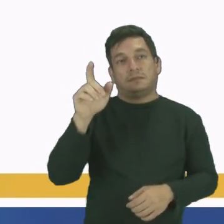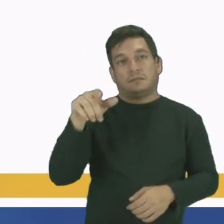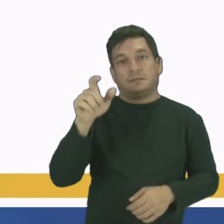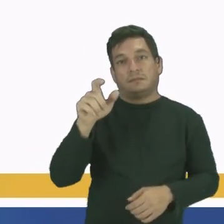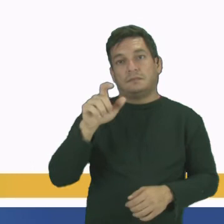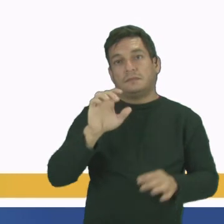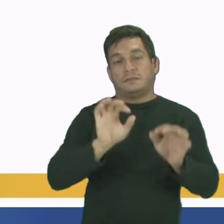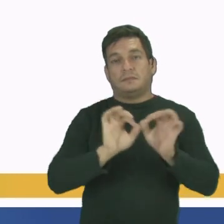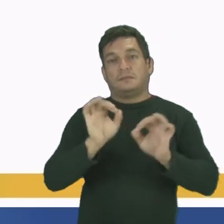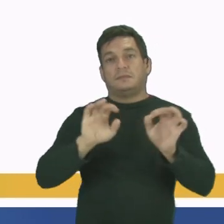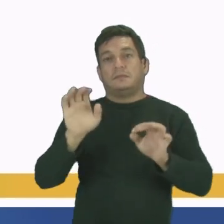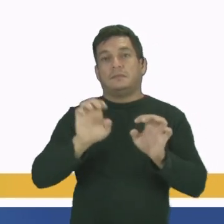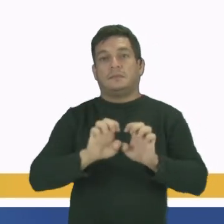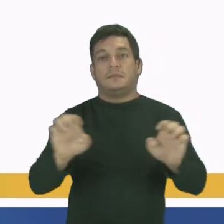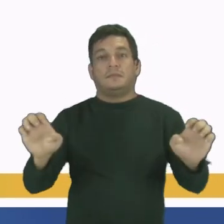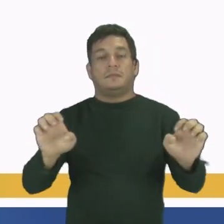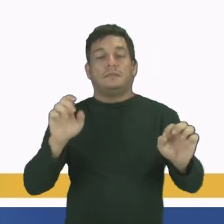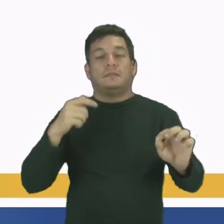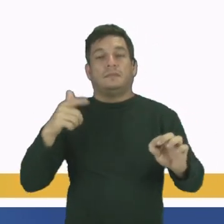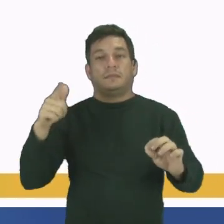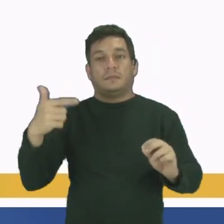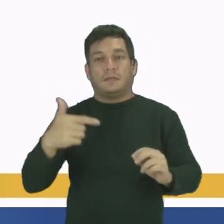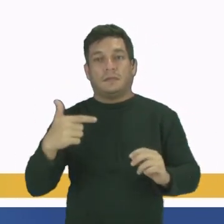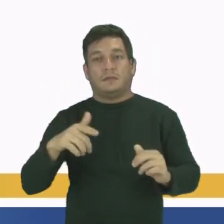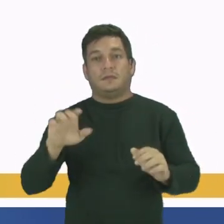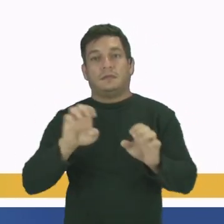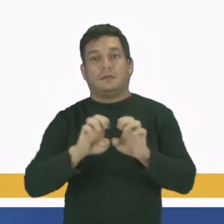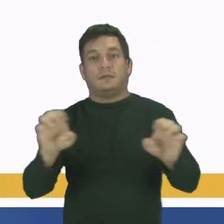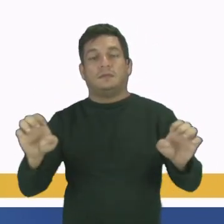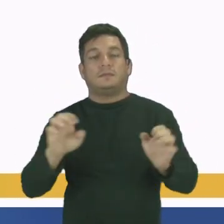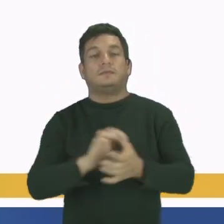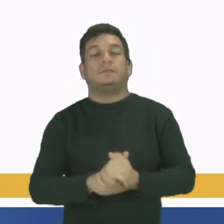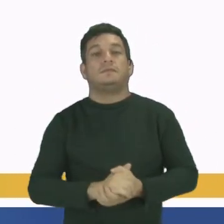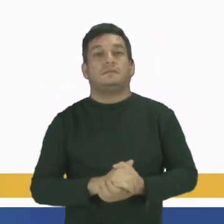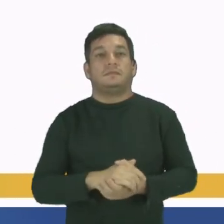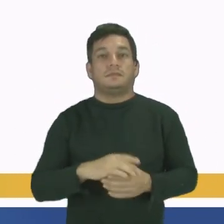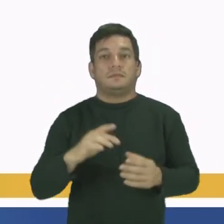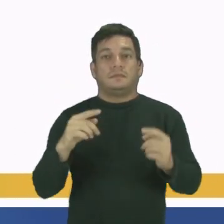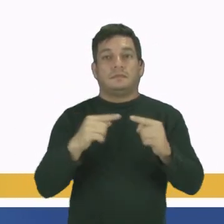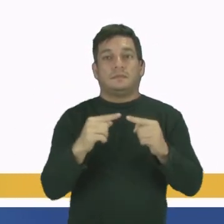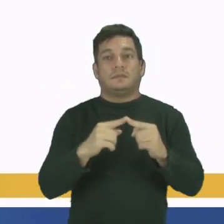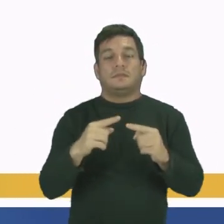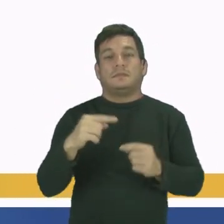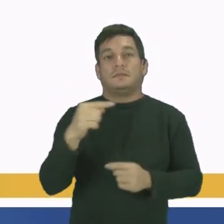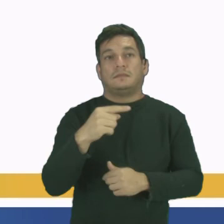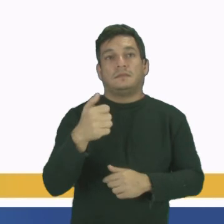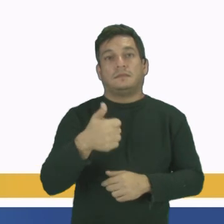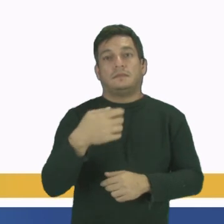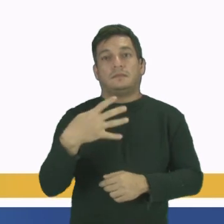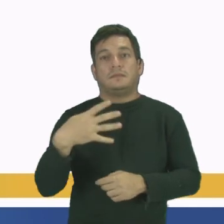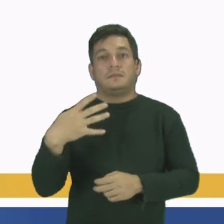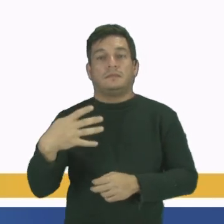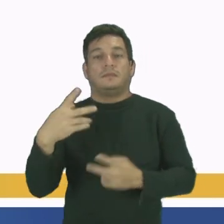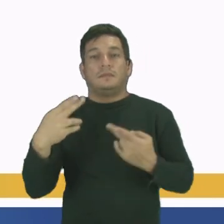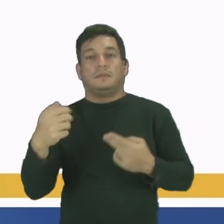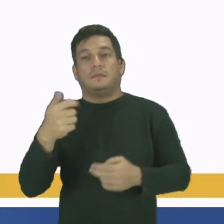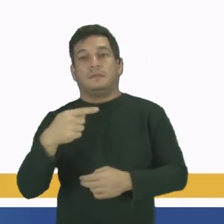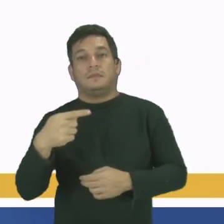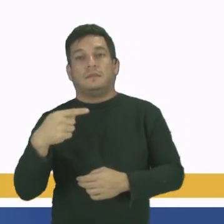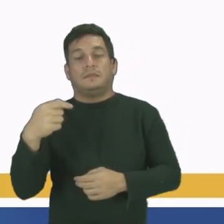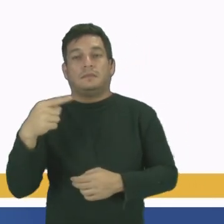da equação será igual o segundo membro da equação. Ou seja, menos 144 é igual a